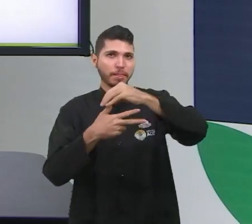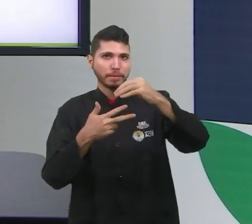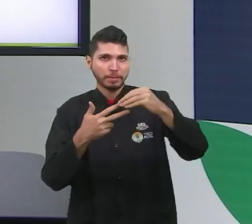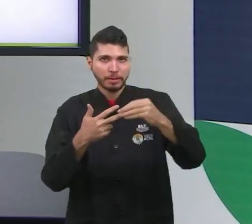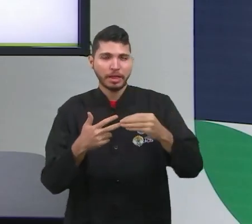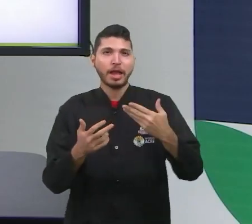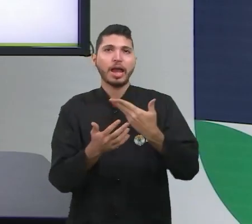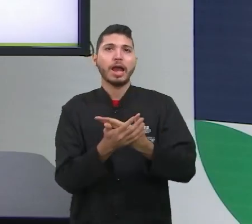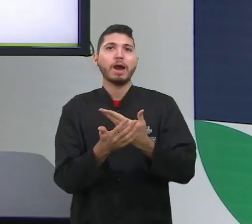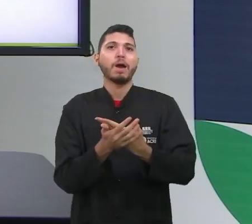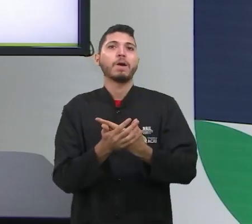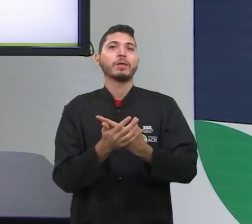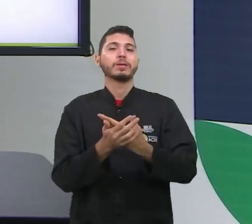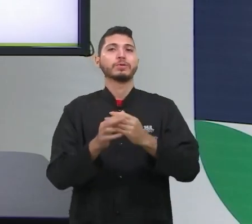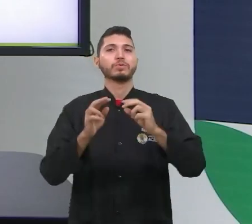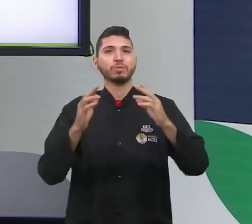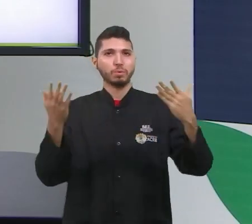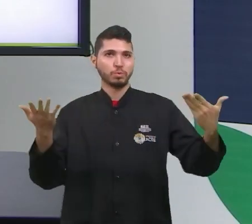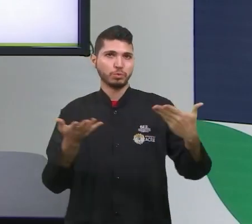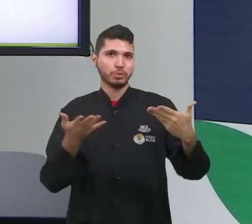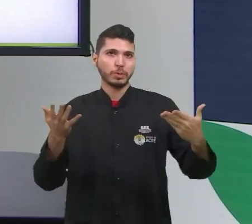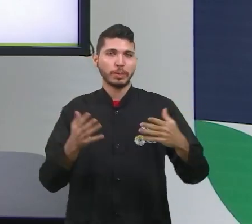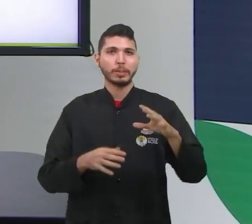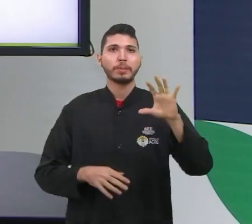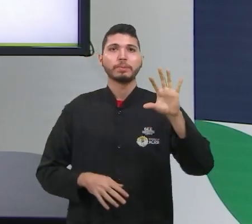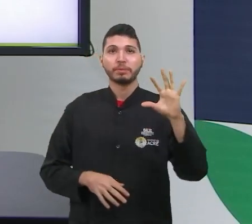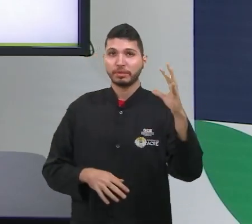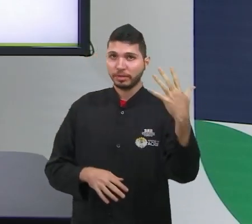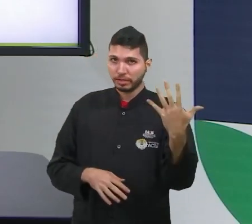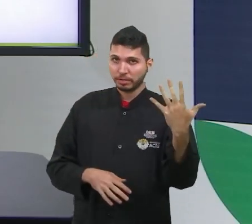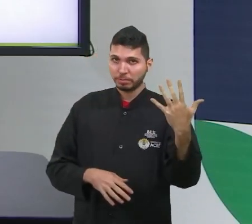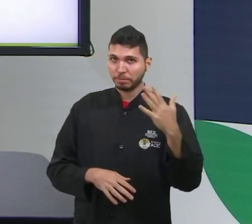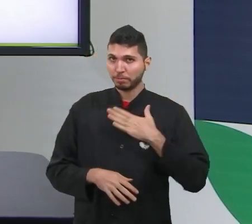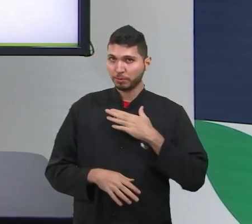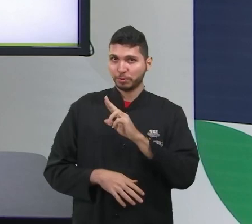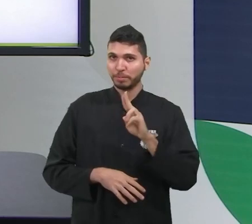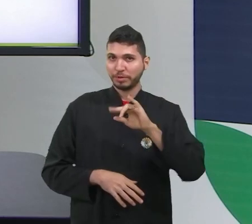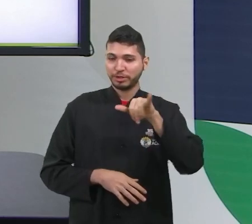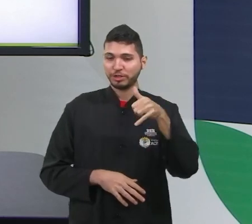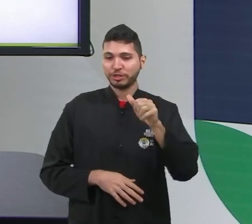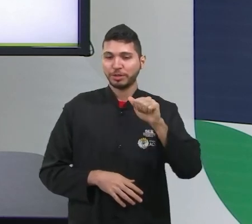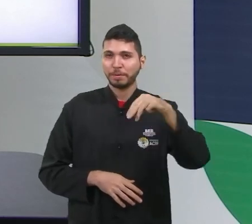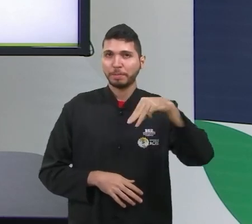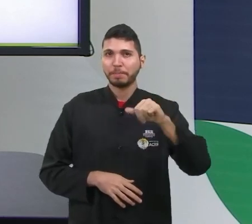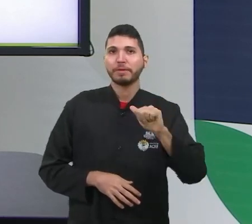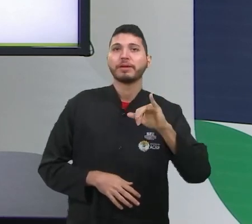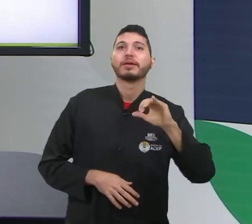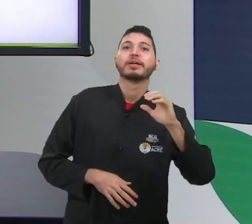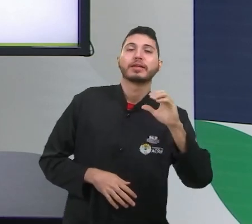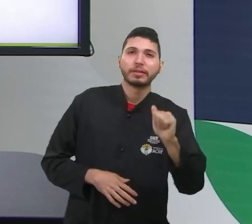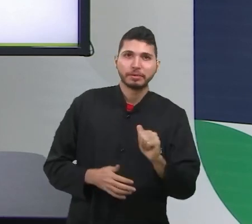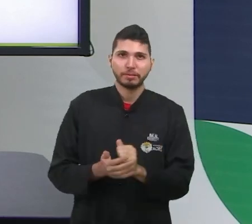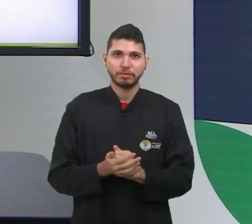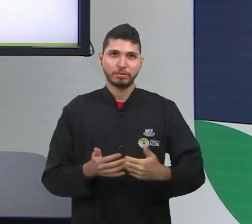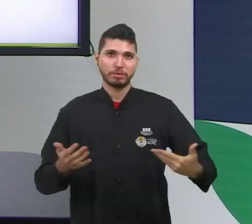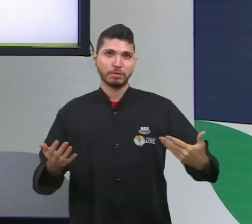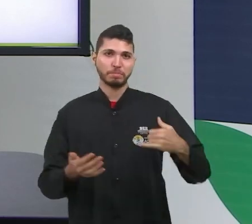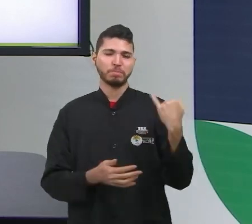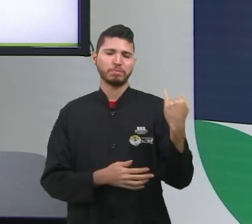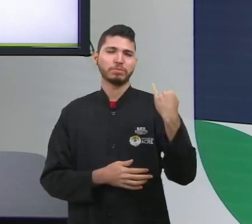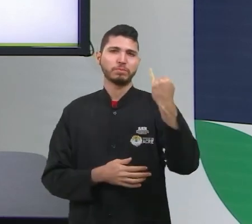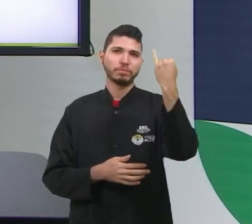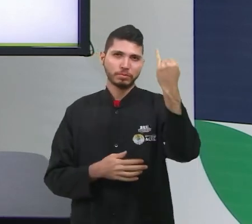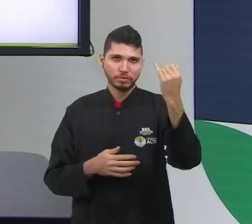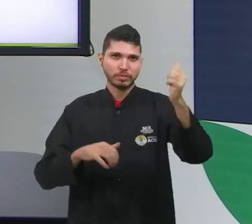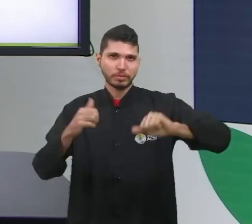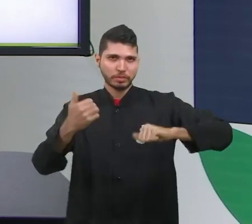nossa aula vai ser clima. É um tema bastante importante para as avaliações como o Enem e hoje nós